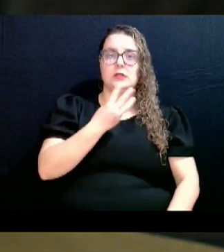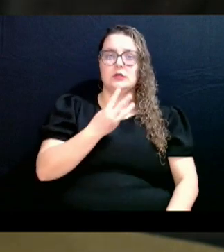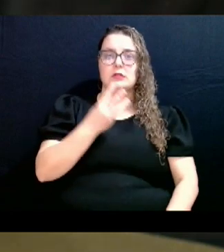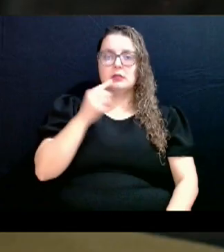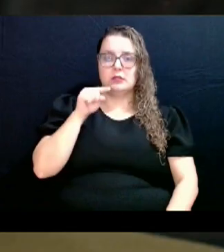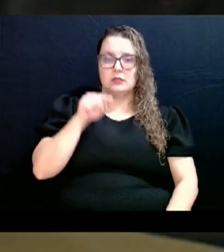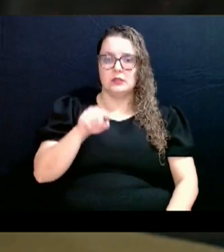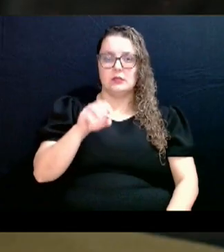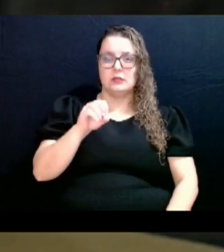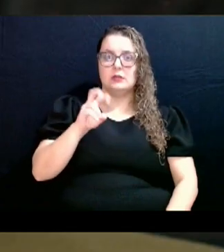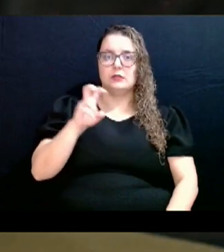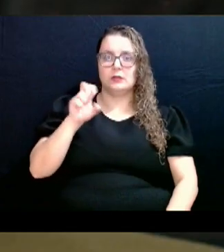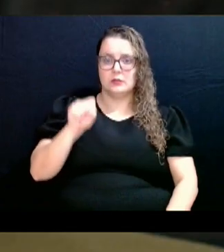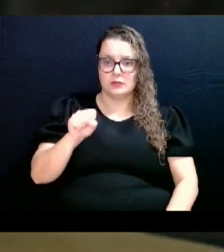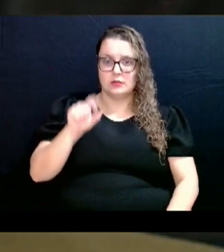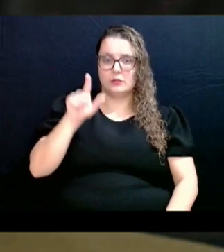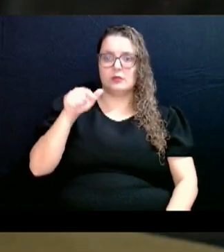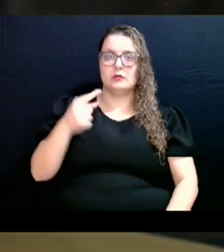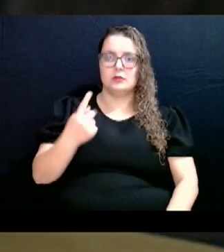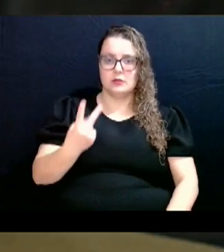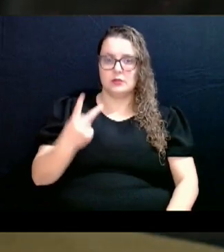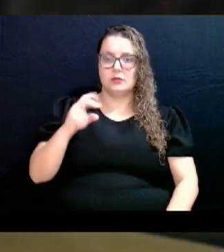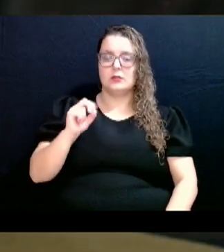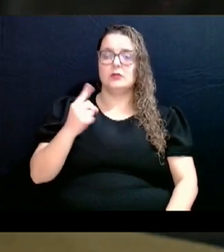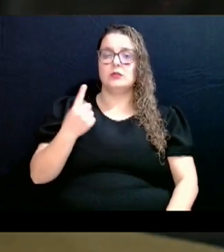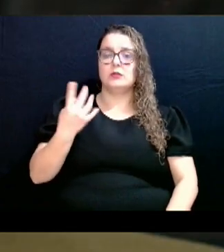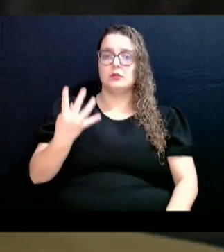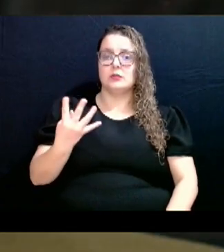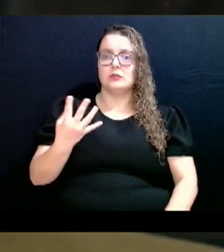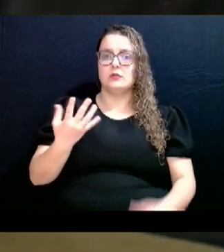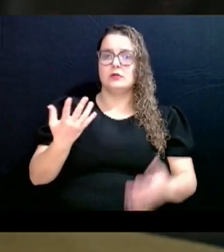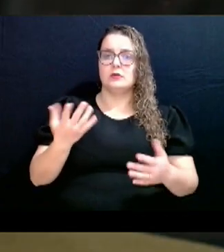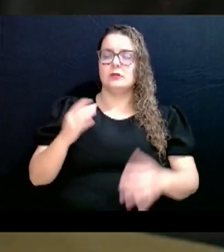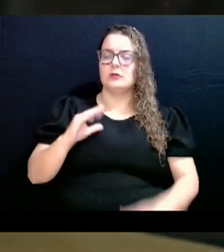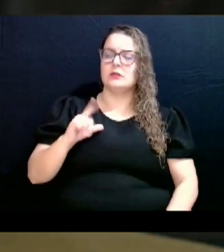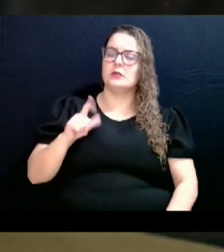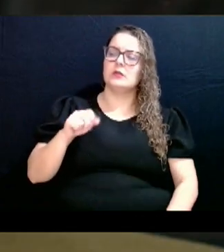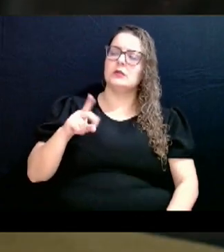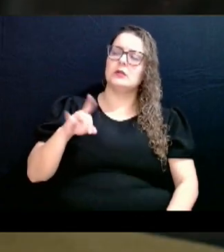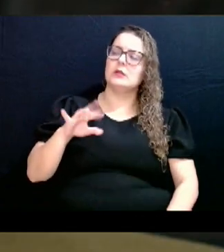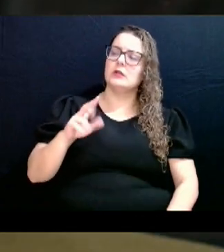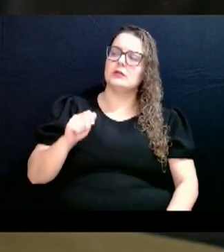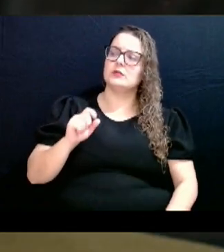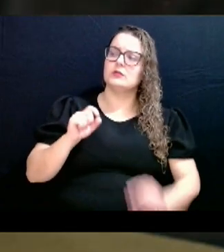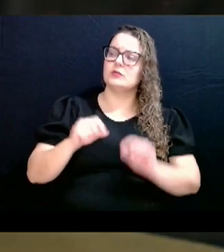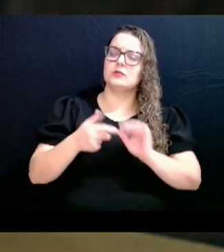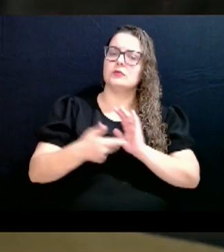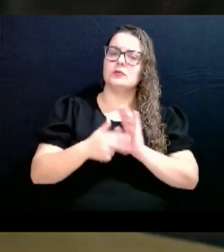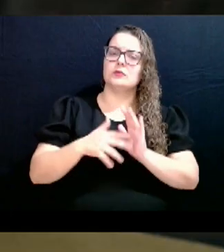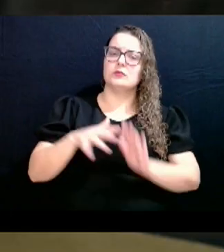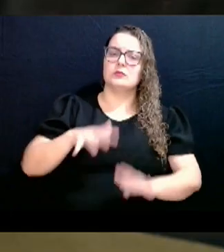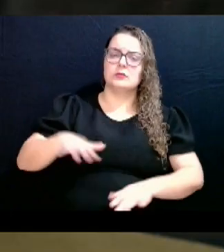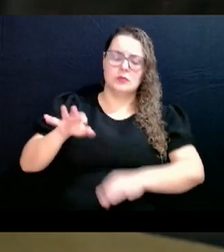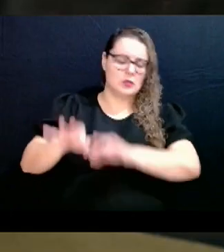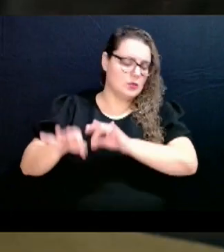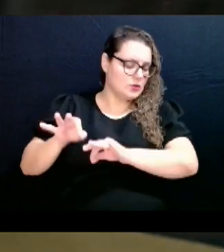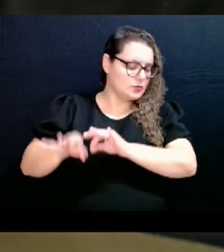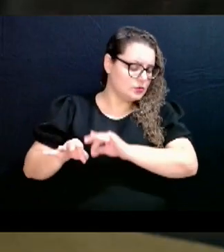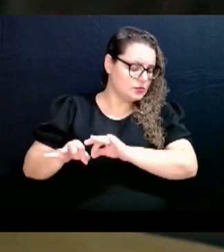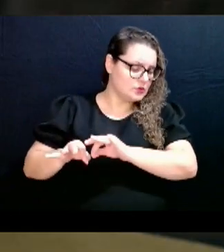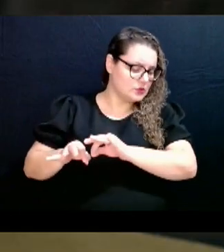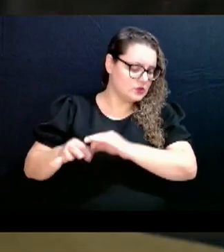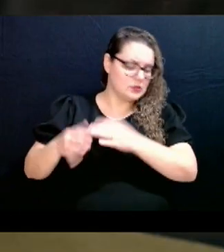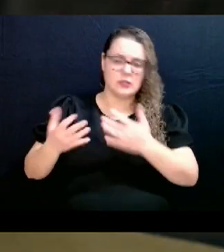13.058 de 2014. Então, Cláudia, o que significa para o judiciário esse